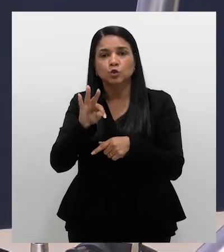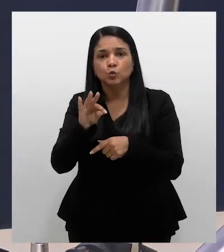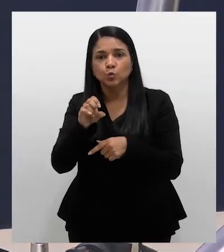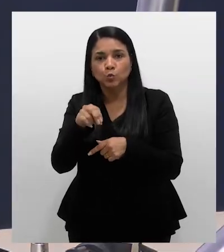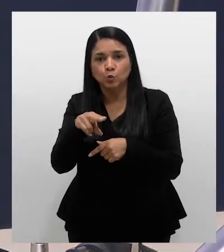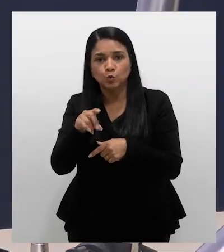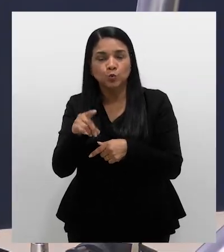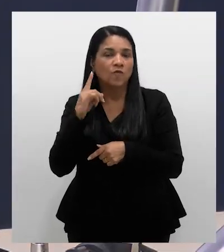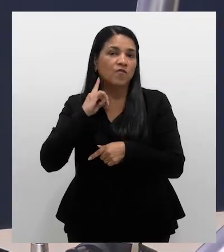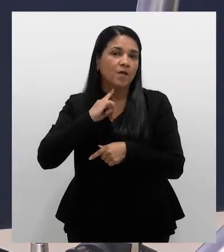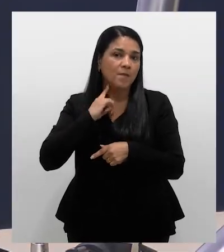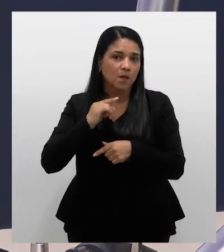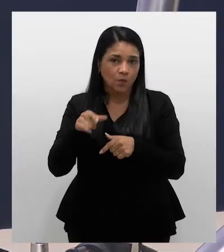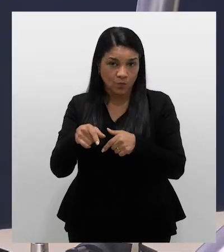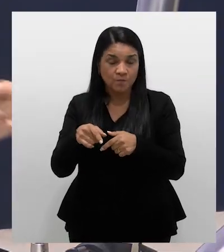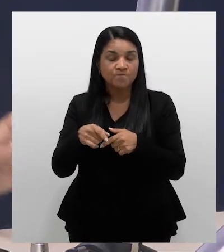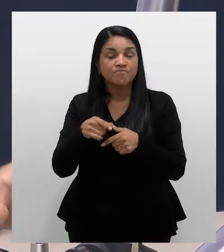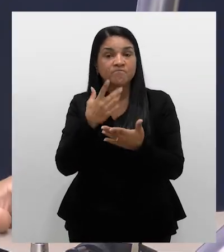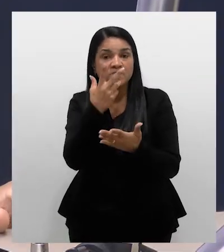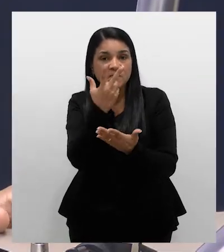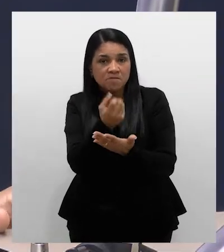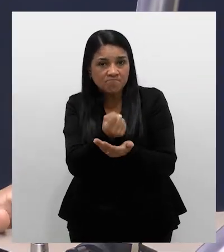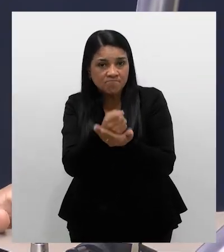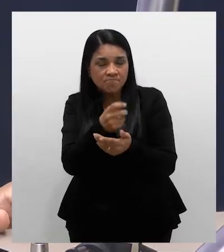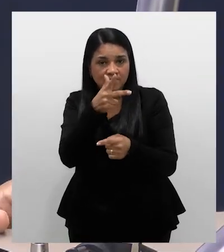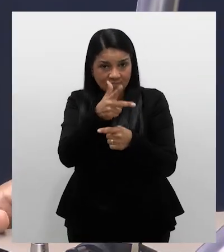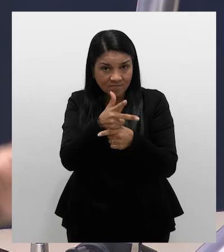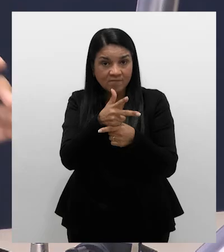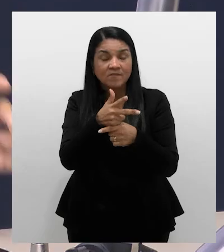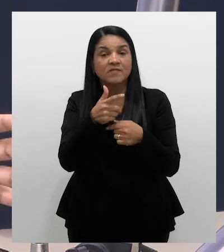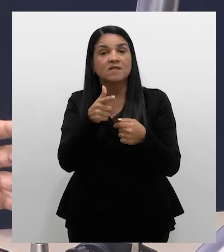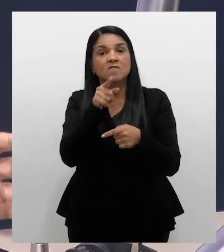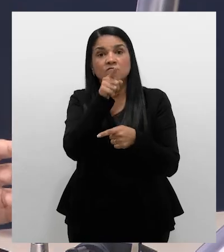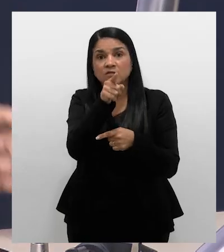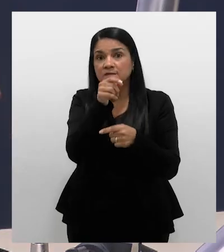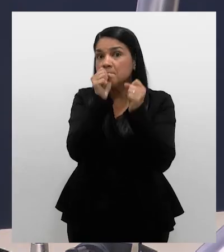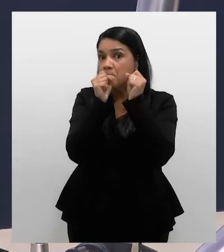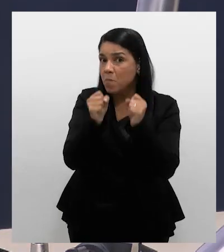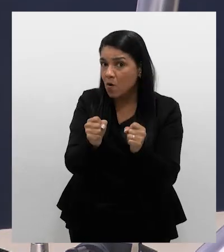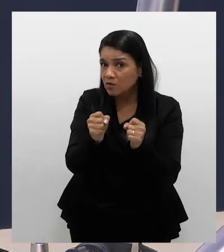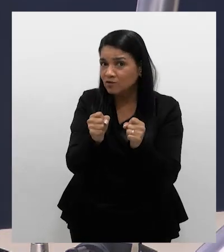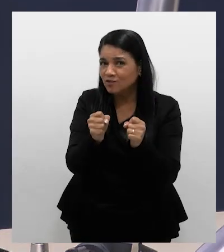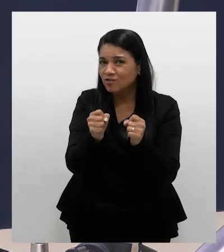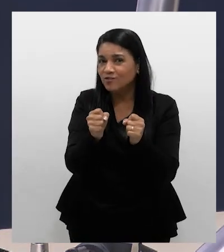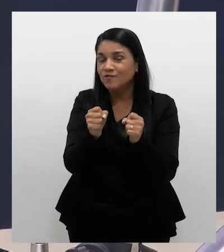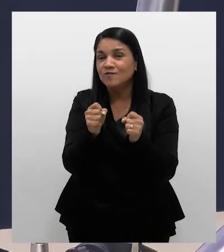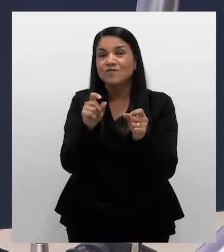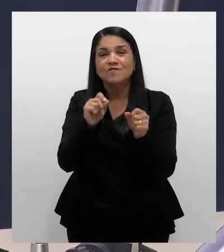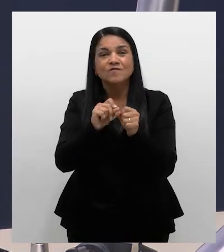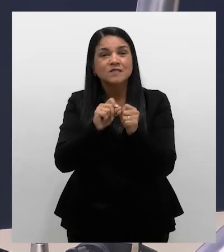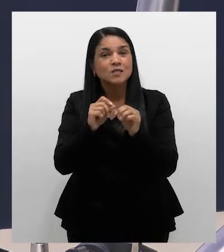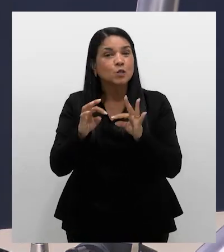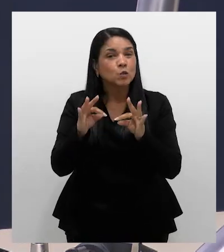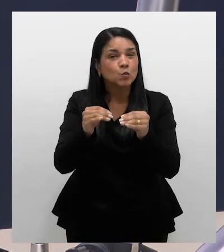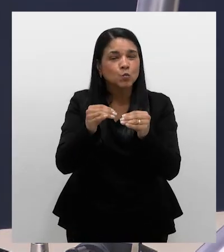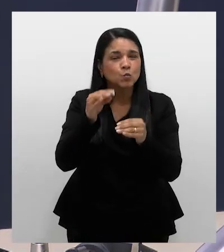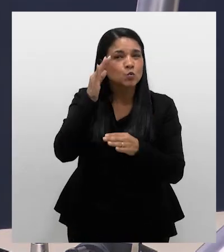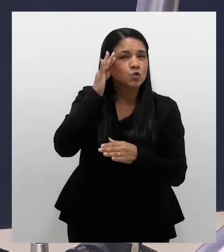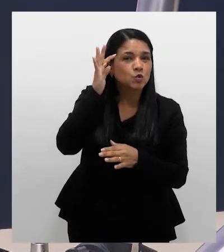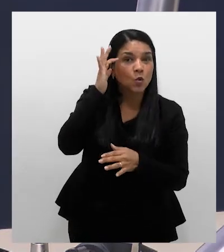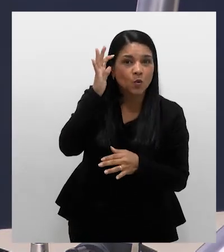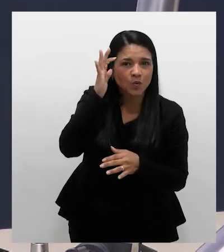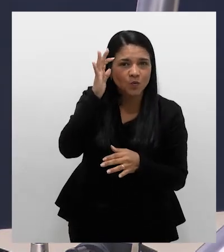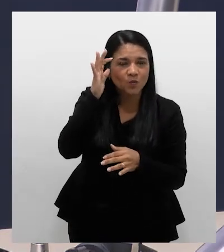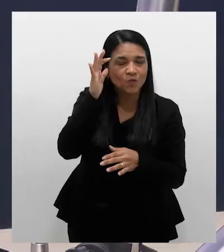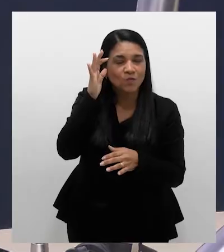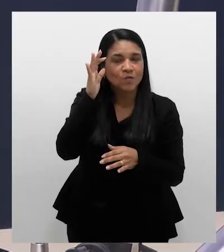Flamengo, num estúdio legal, mas ficou ali gravado. Então eu gostaria de dizer, você pode fazer tudo aquilo